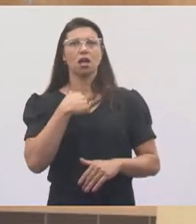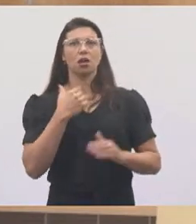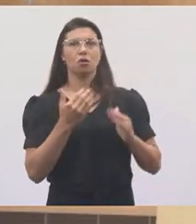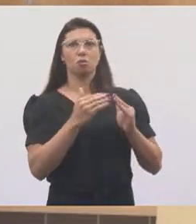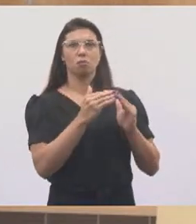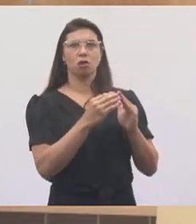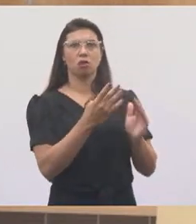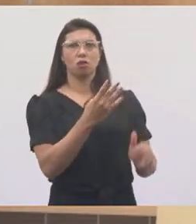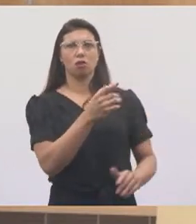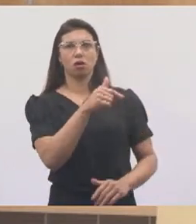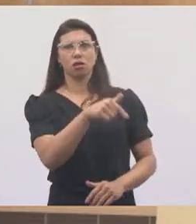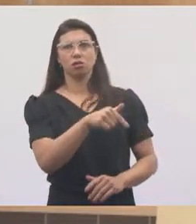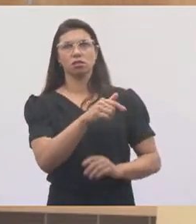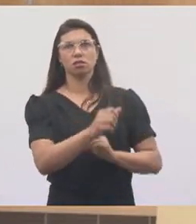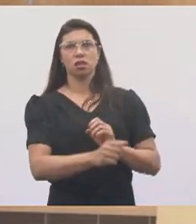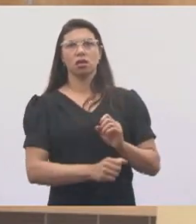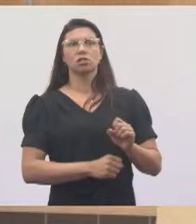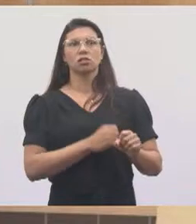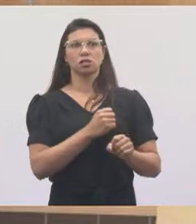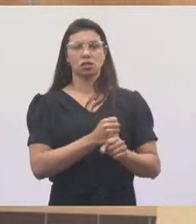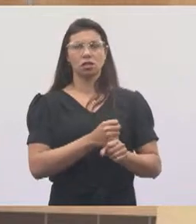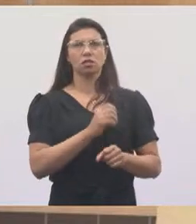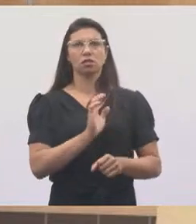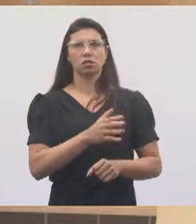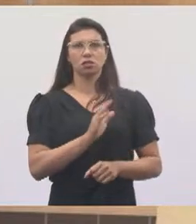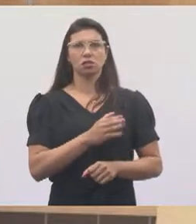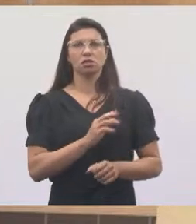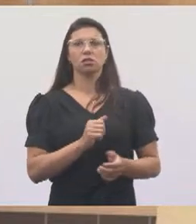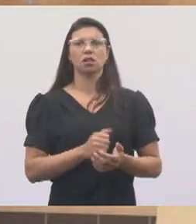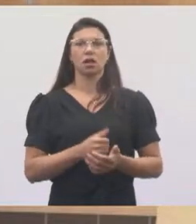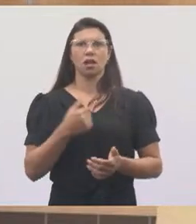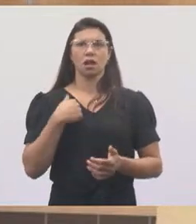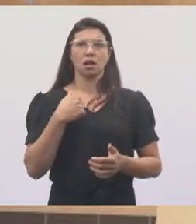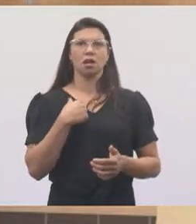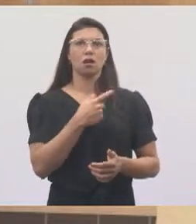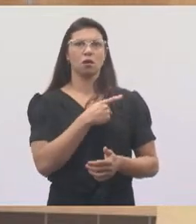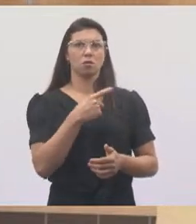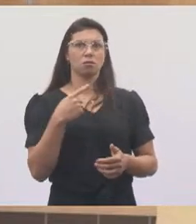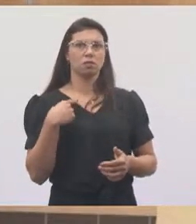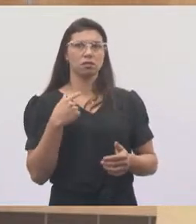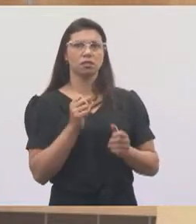anos. Fui presidente da Associação de Moradores,